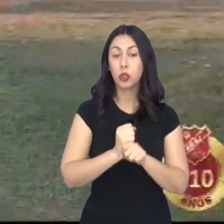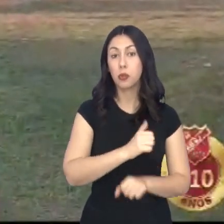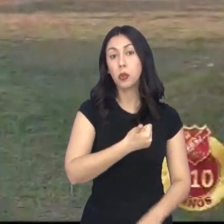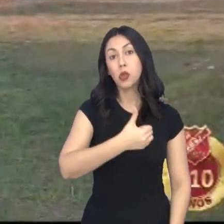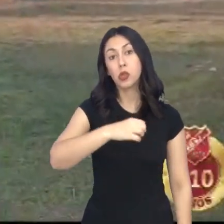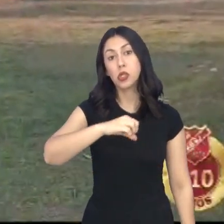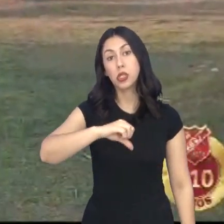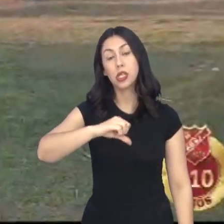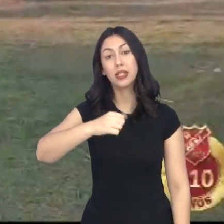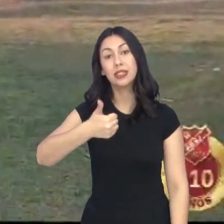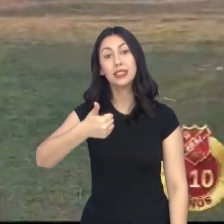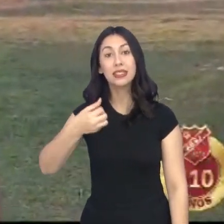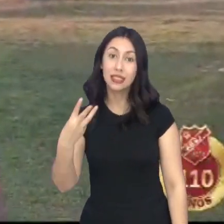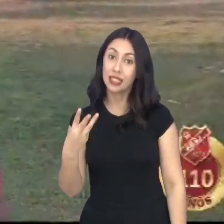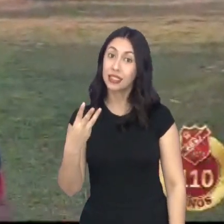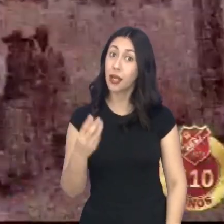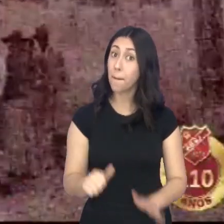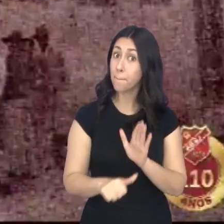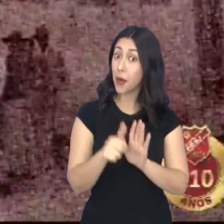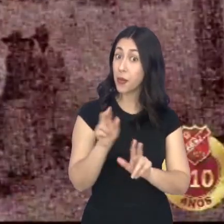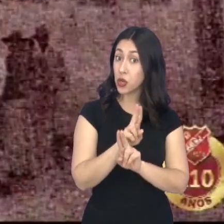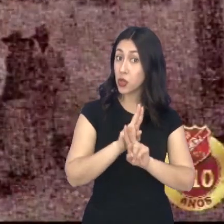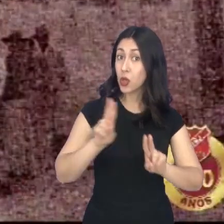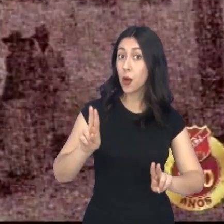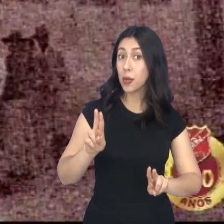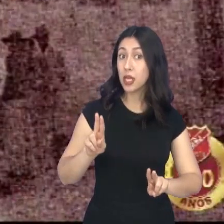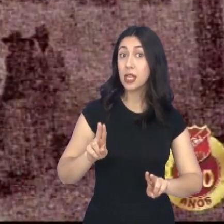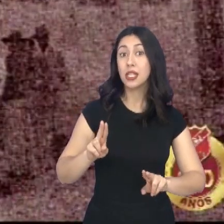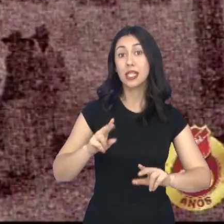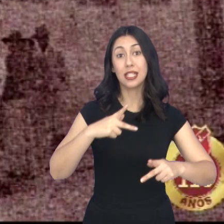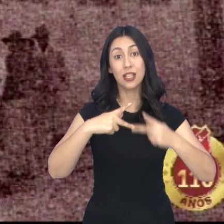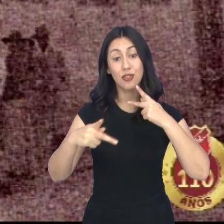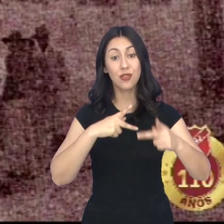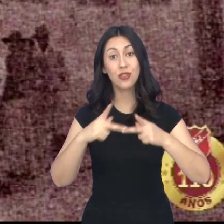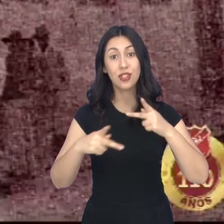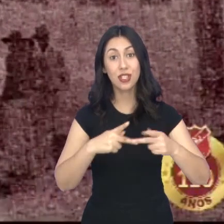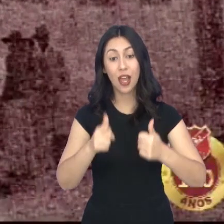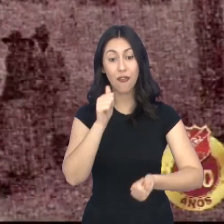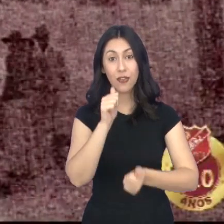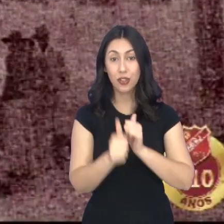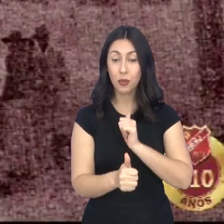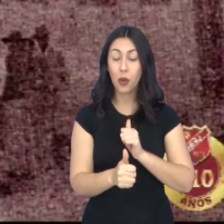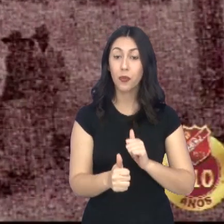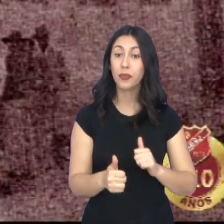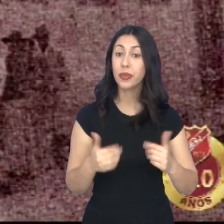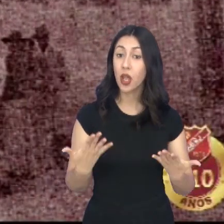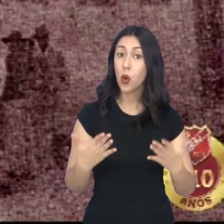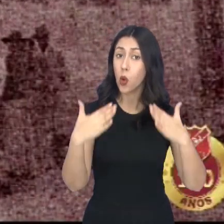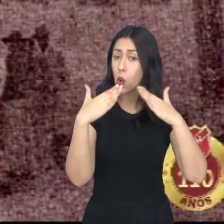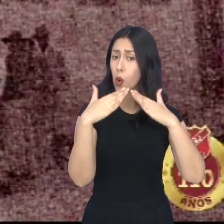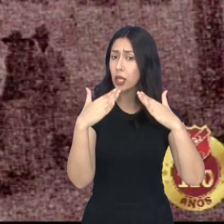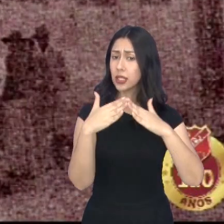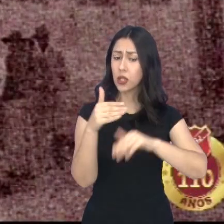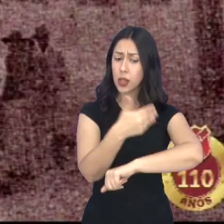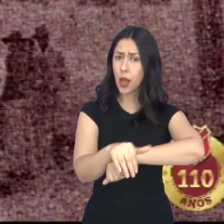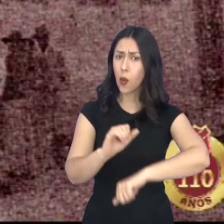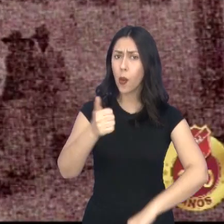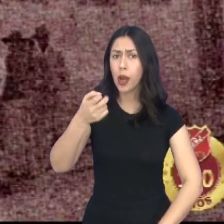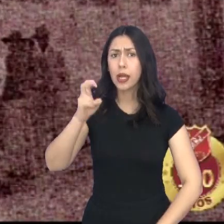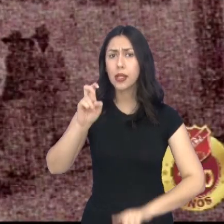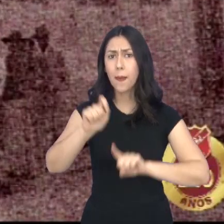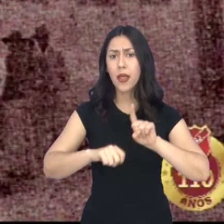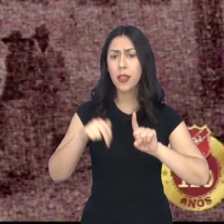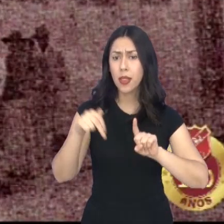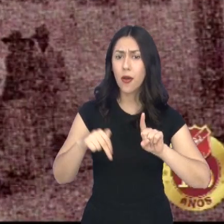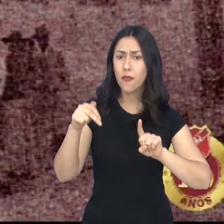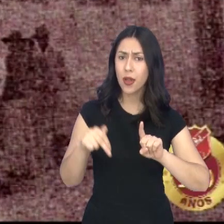primeiro nome foi São José Futebol Clube. Já na década de 20, um casarão é comprado na rua 15 de novembro, dando um caráter